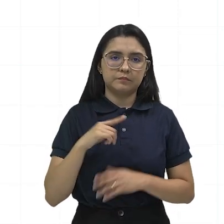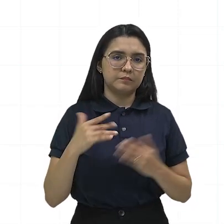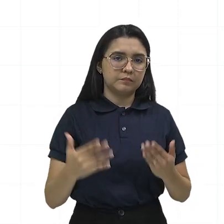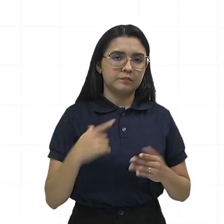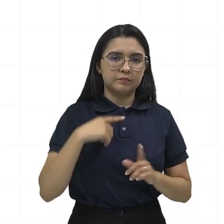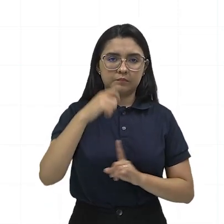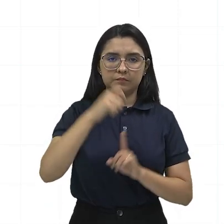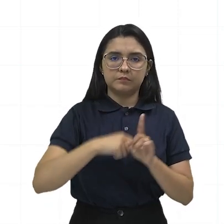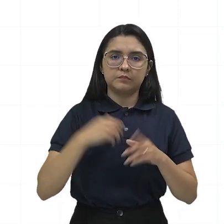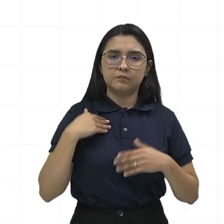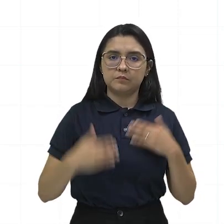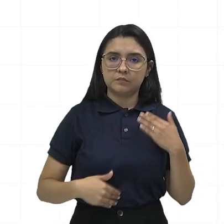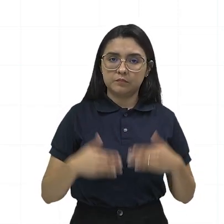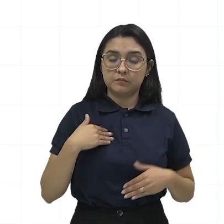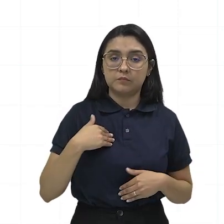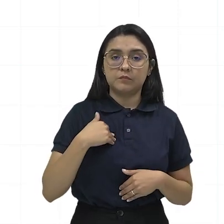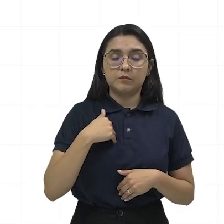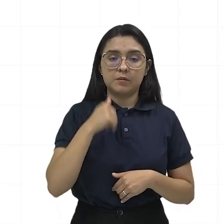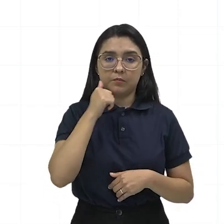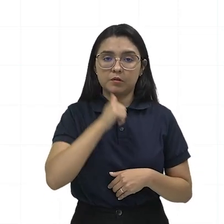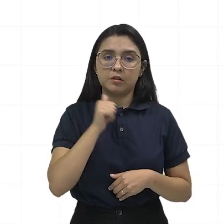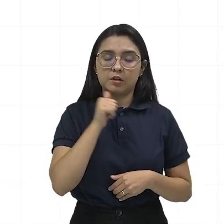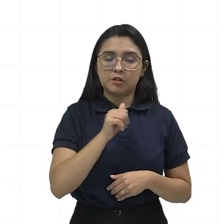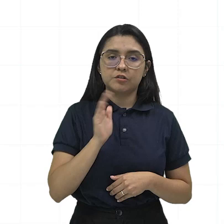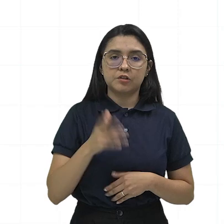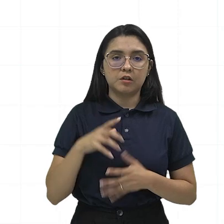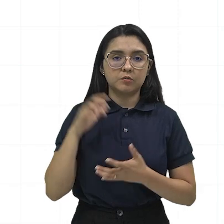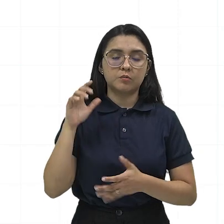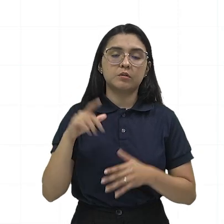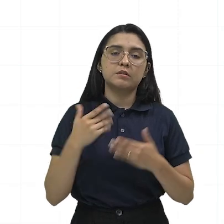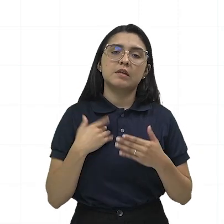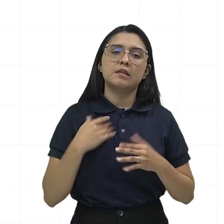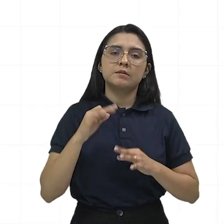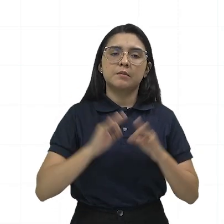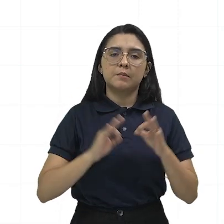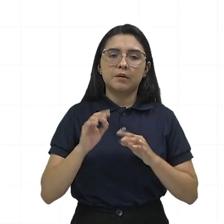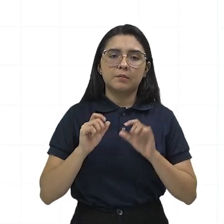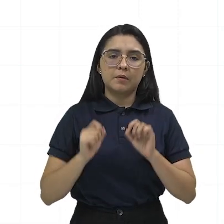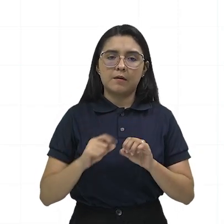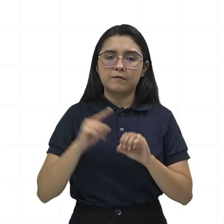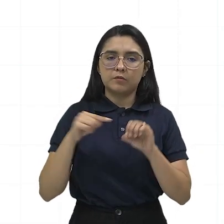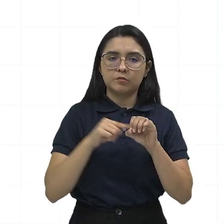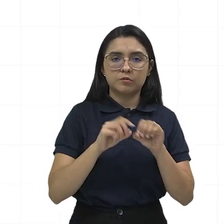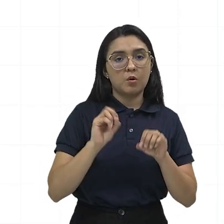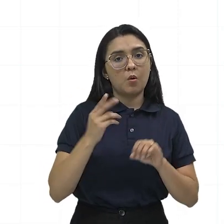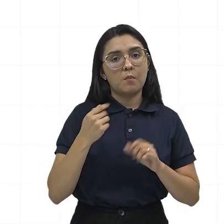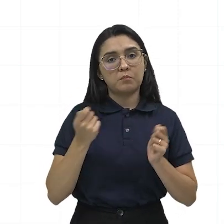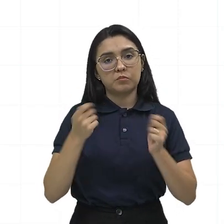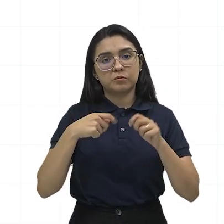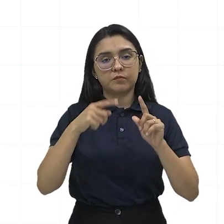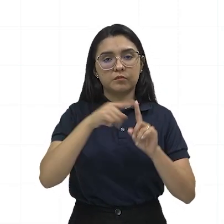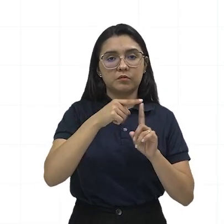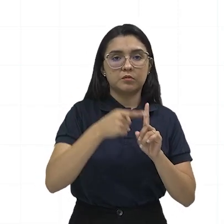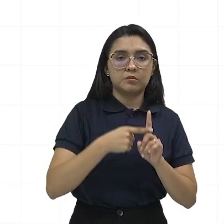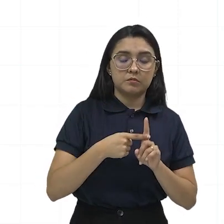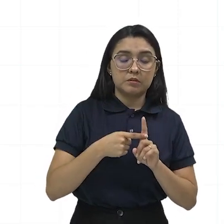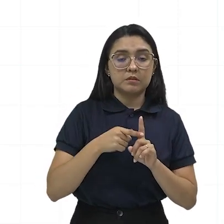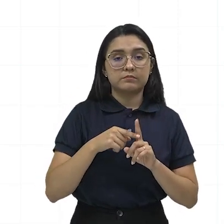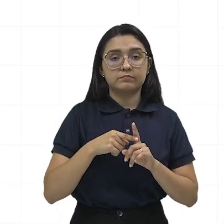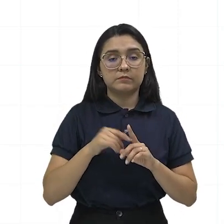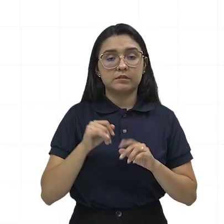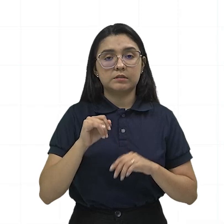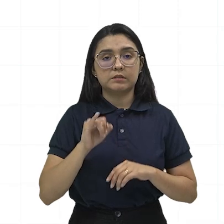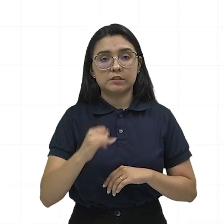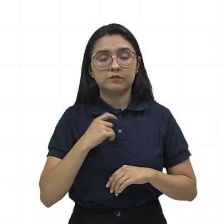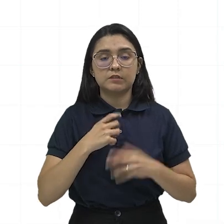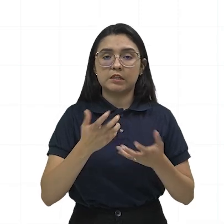idade reprodutiva se prepara para a fecundação e uma possível gravidez, independente, né, se você quer ou não, o